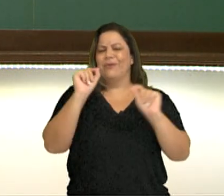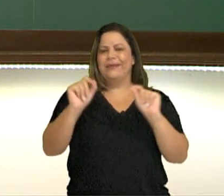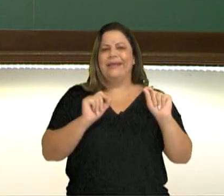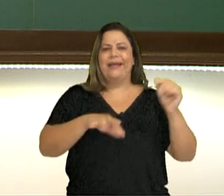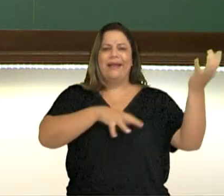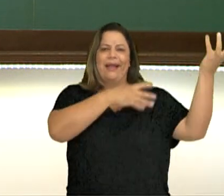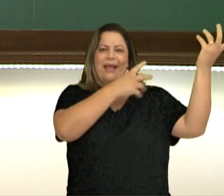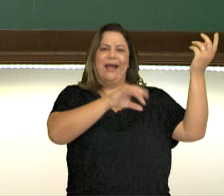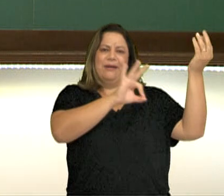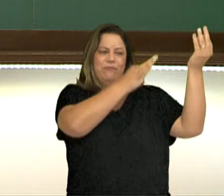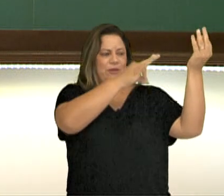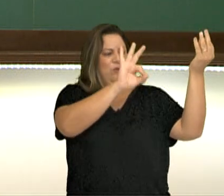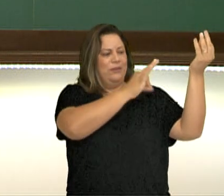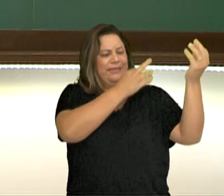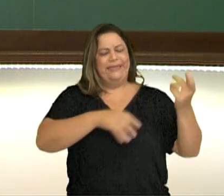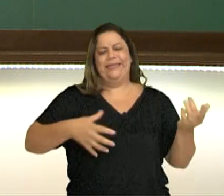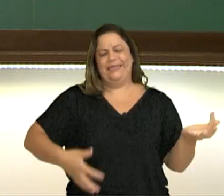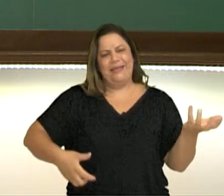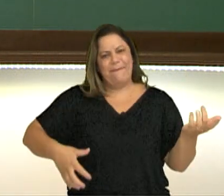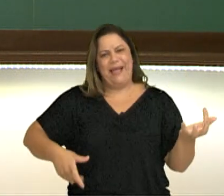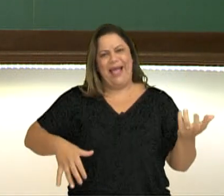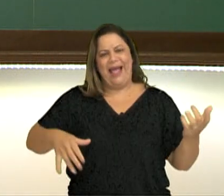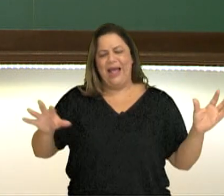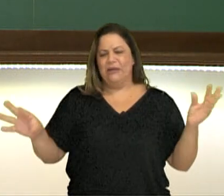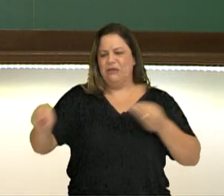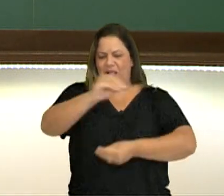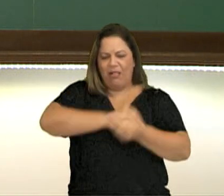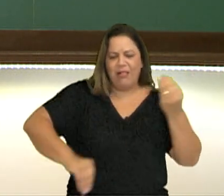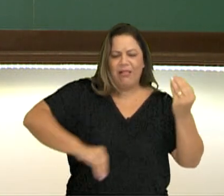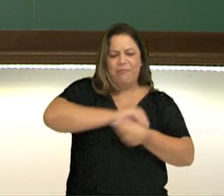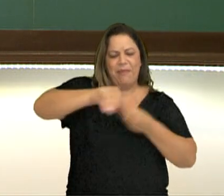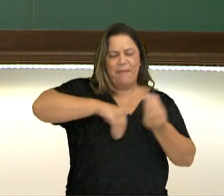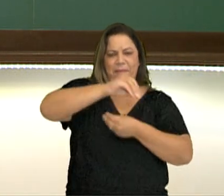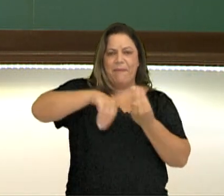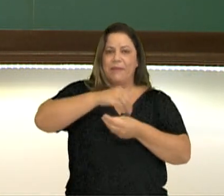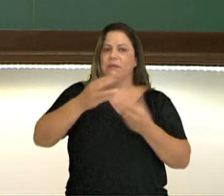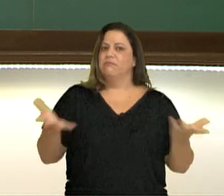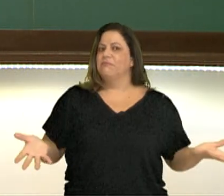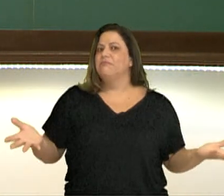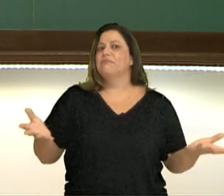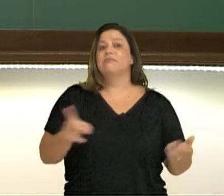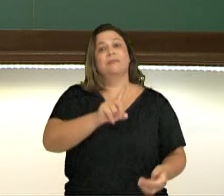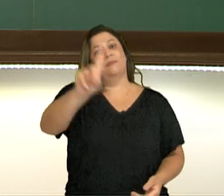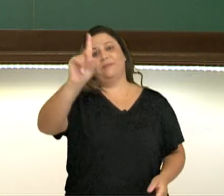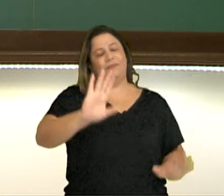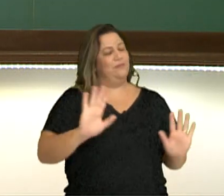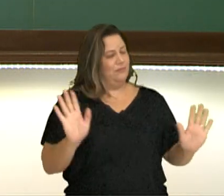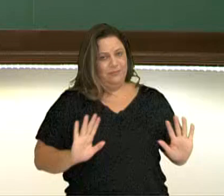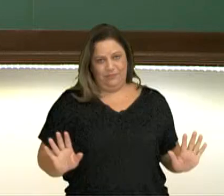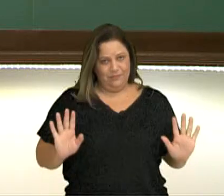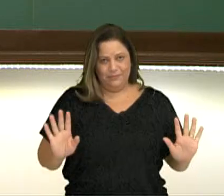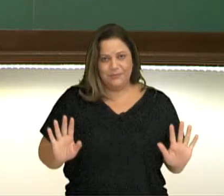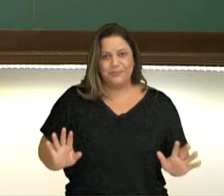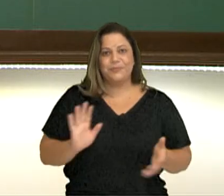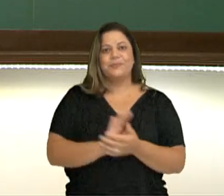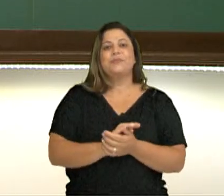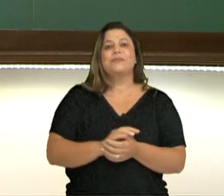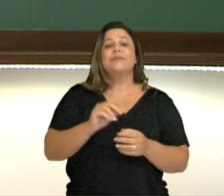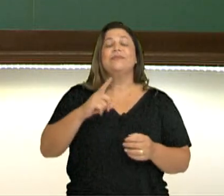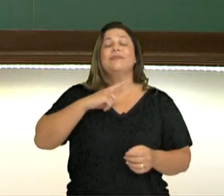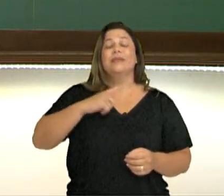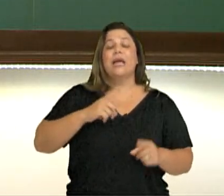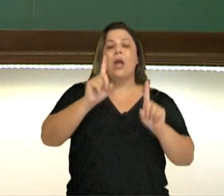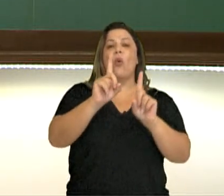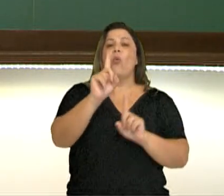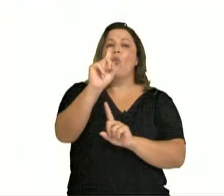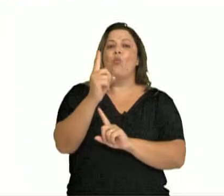o baixo, e aí, e agora? Vamos começar a tocar e todo mundo toca junto? Não é bem assim que funciona. Temos o